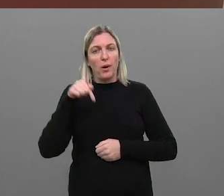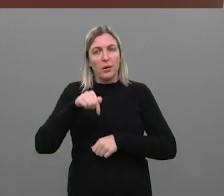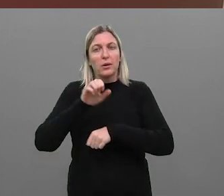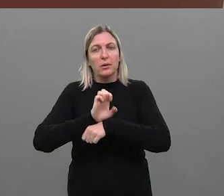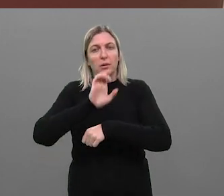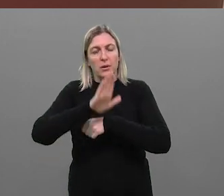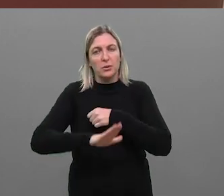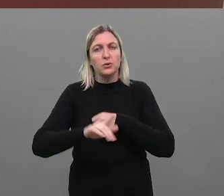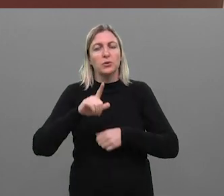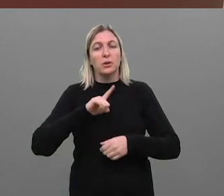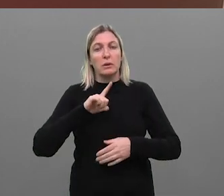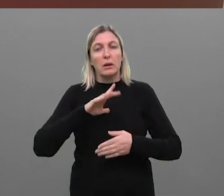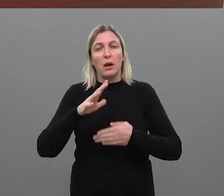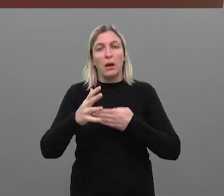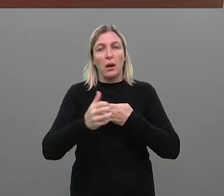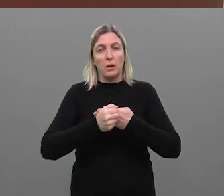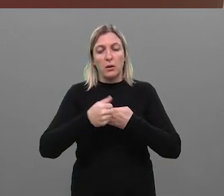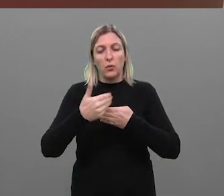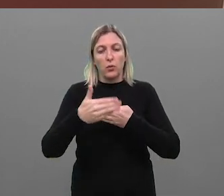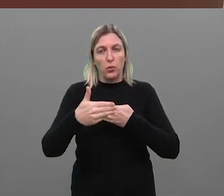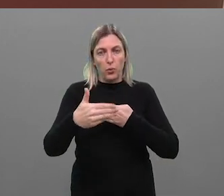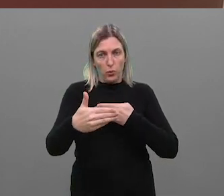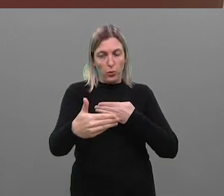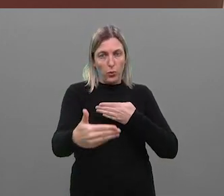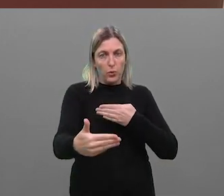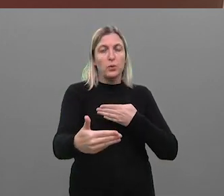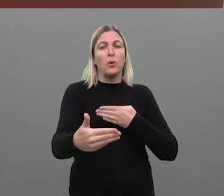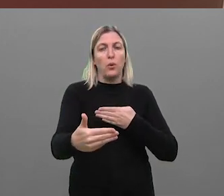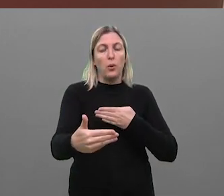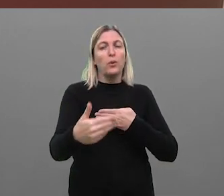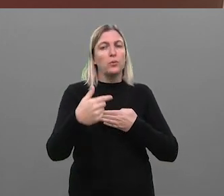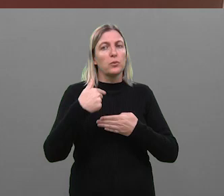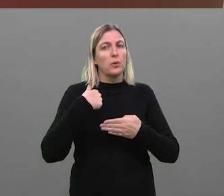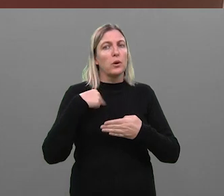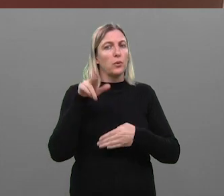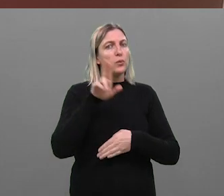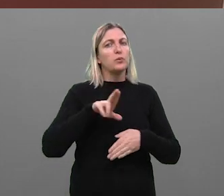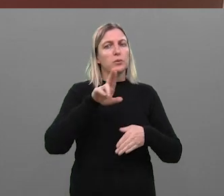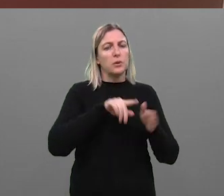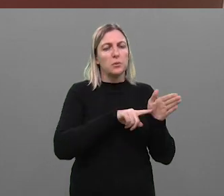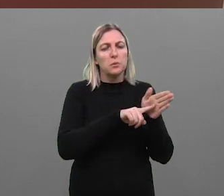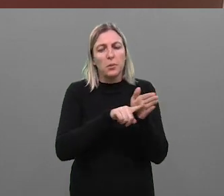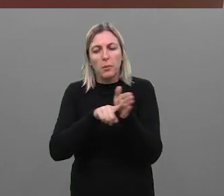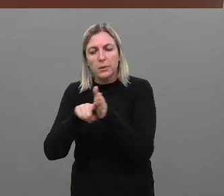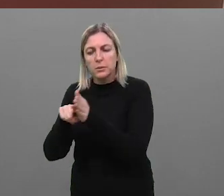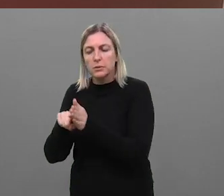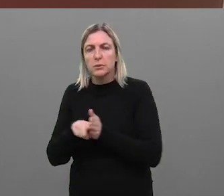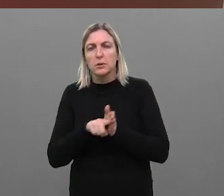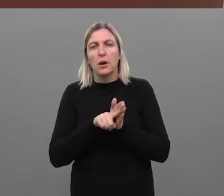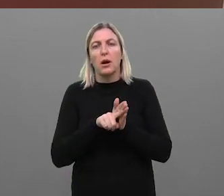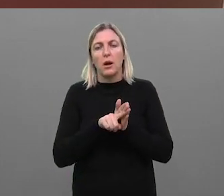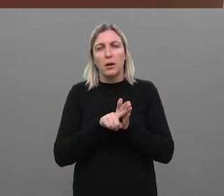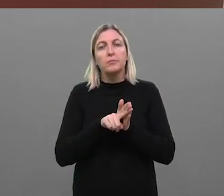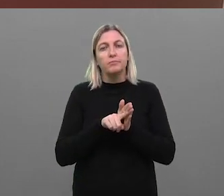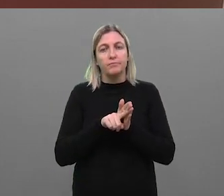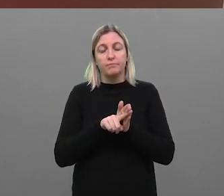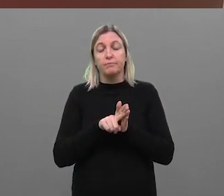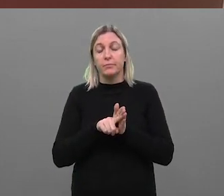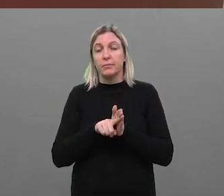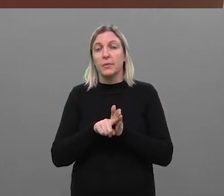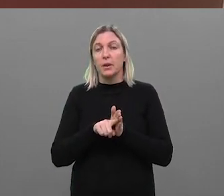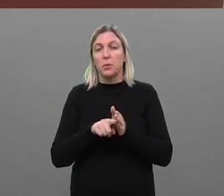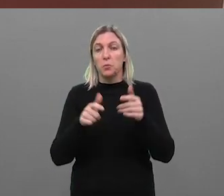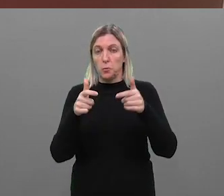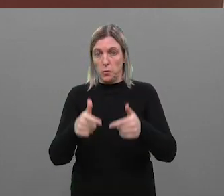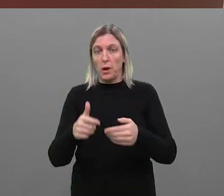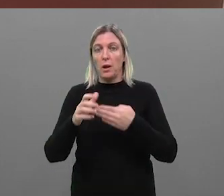Que bom que temos um arquivo histórico do qual eu me servi muito em todas as minhas pesquisas e nessa não poderia ser diferente né então um arquivo histórico